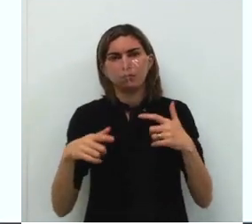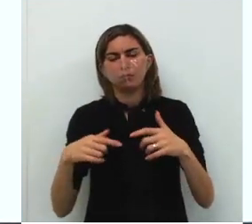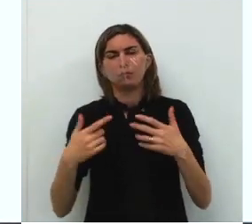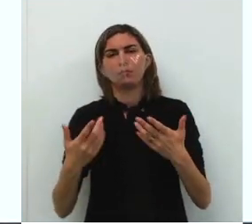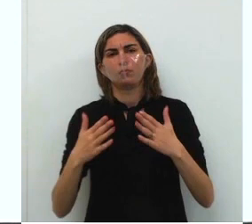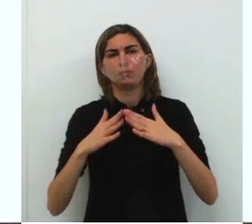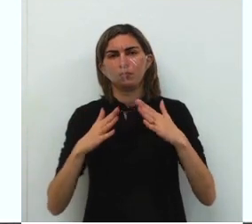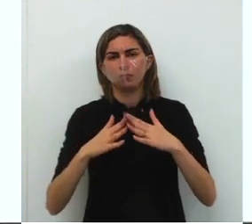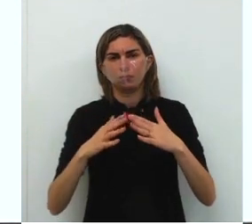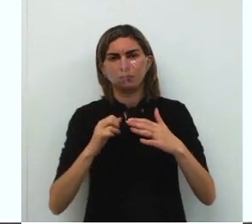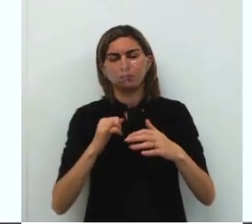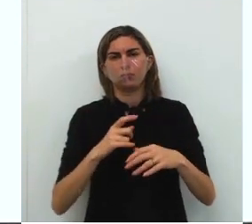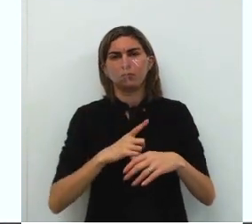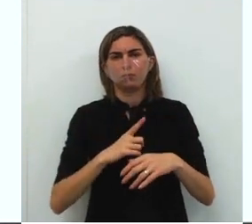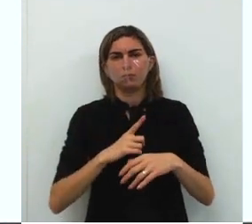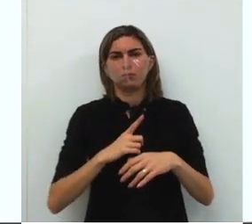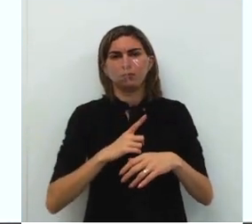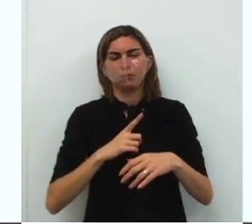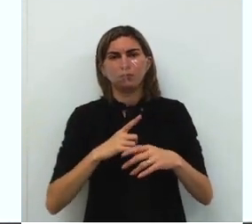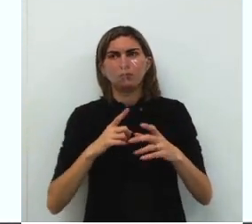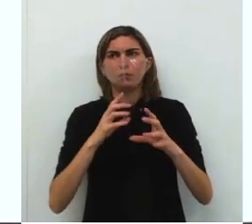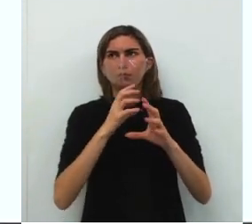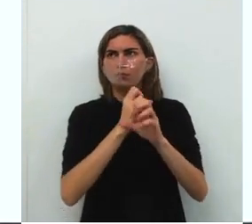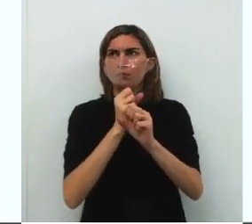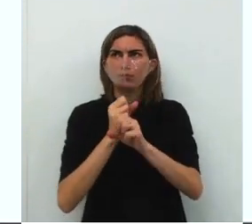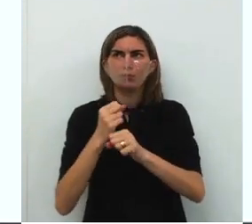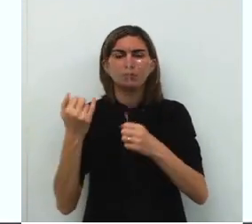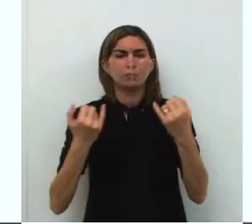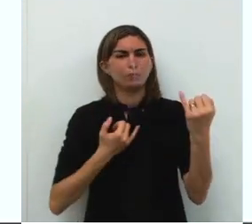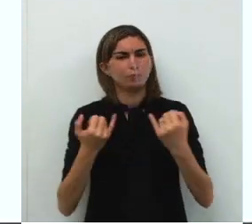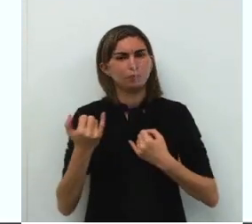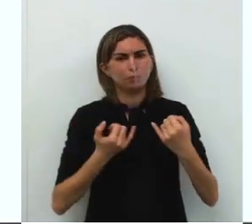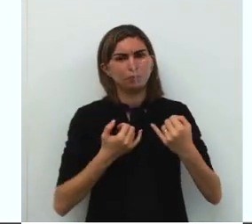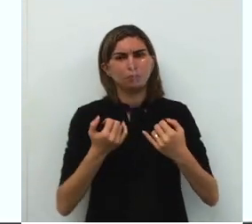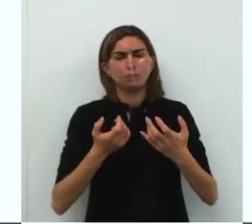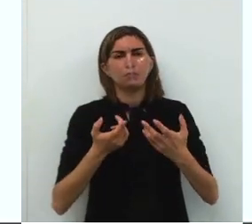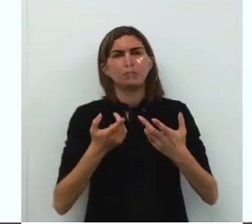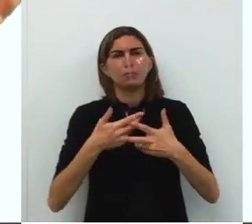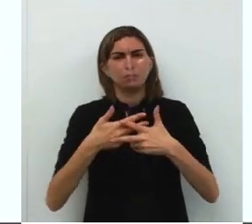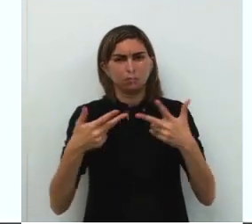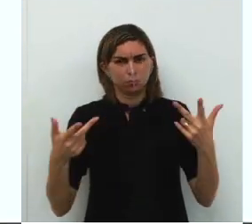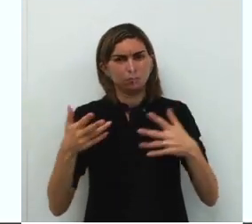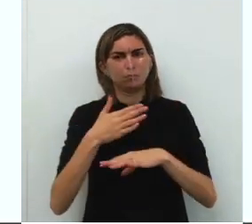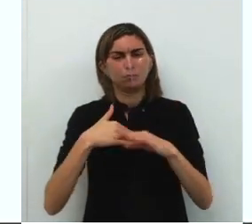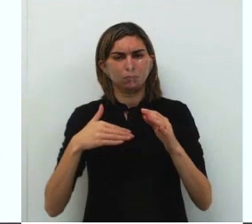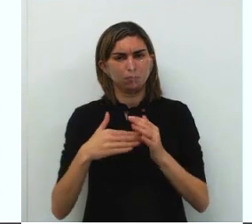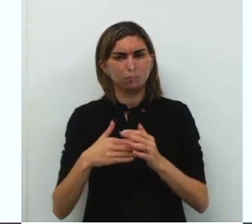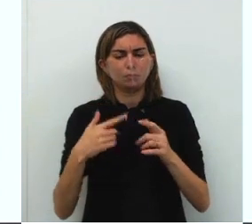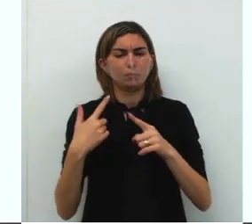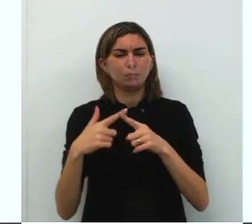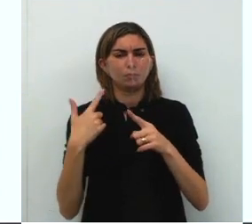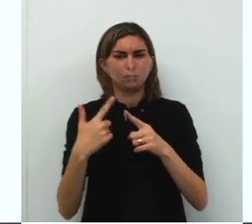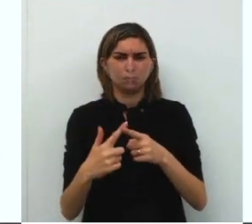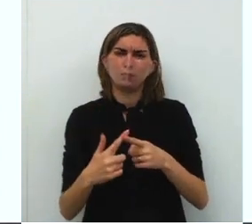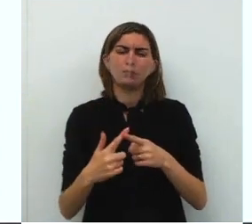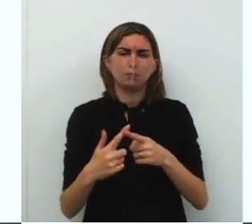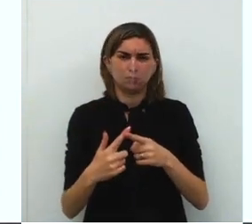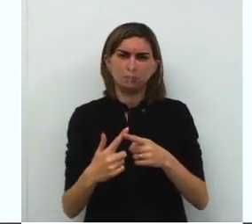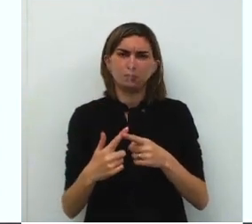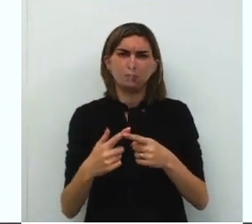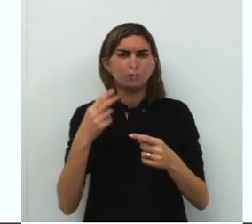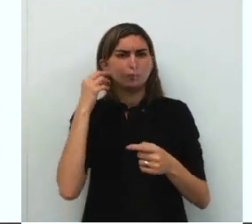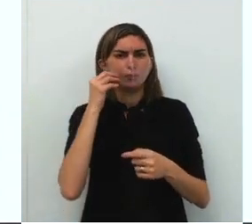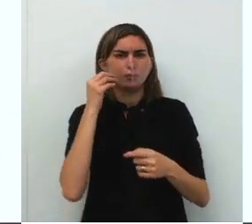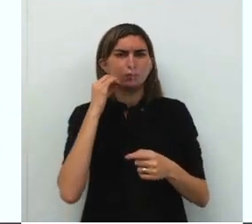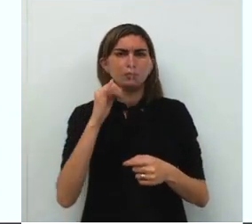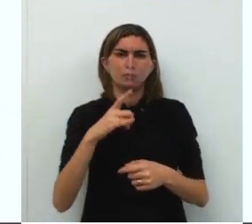eu moro, se eu tenho noções de informática, essas coisas todas. Por quê?